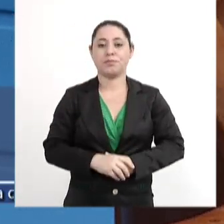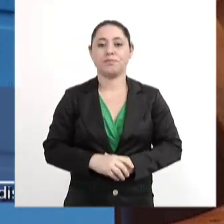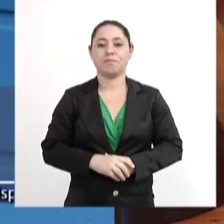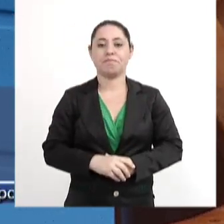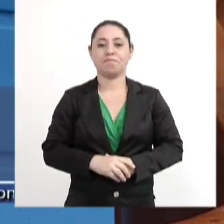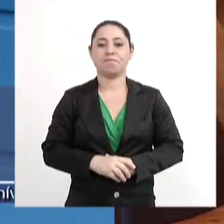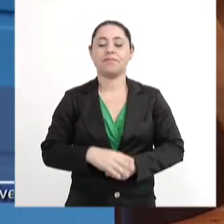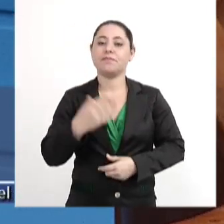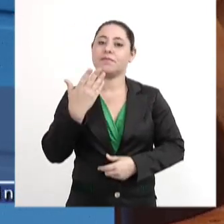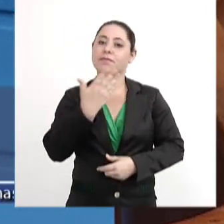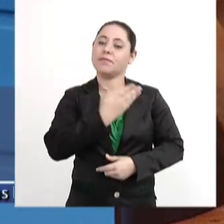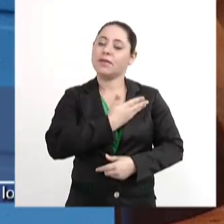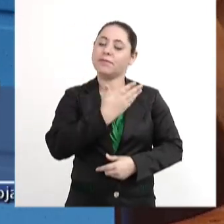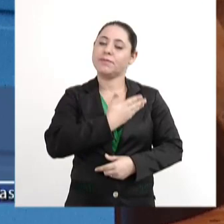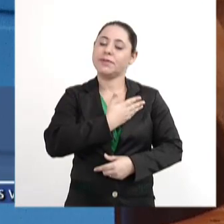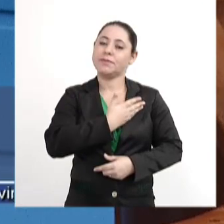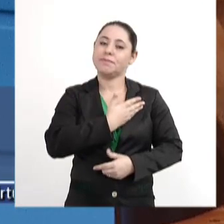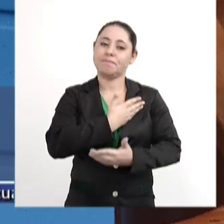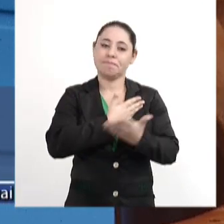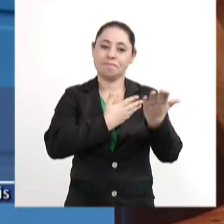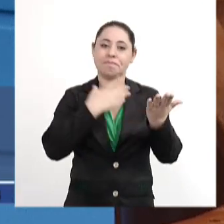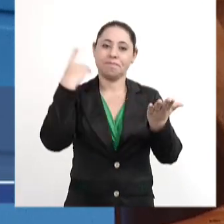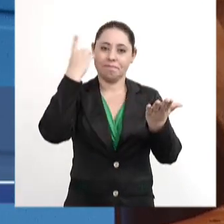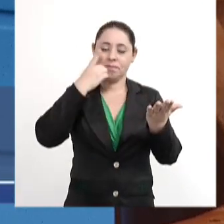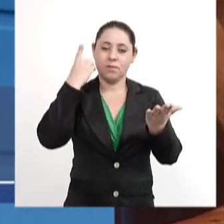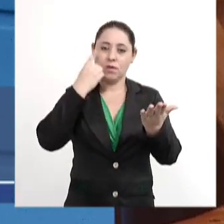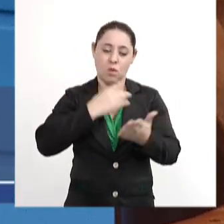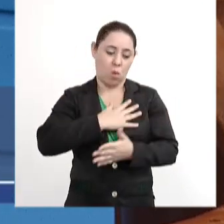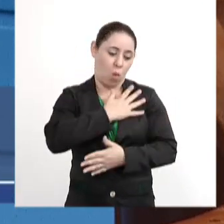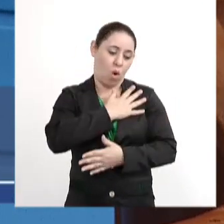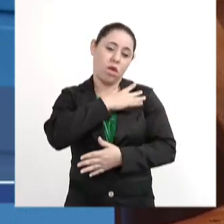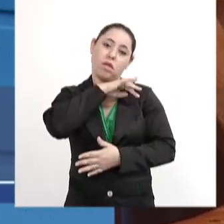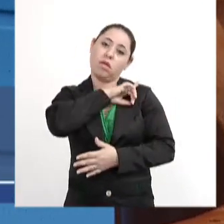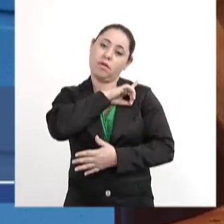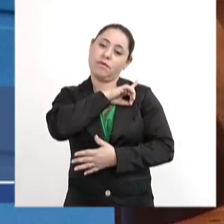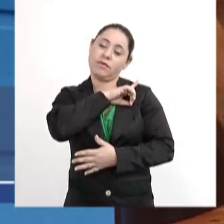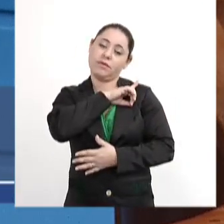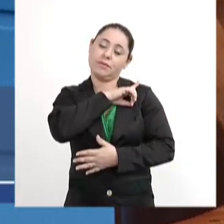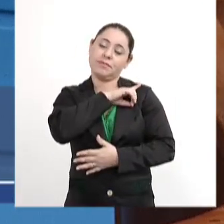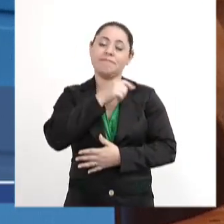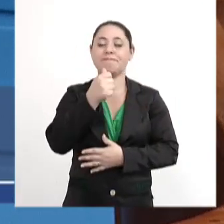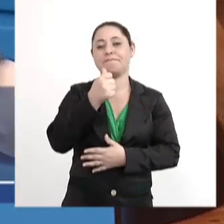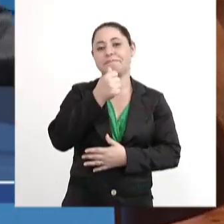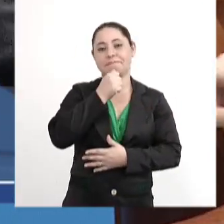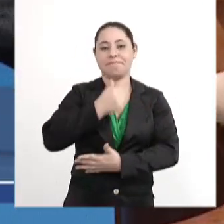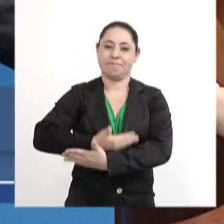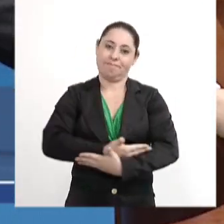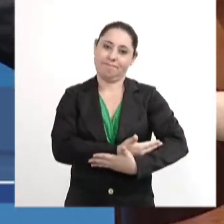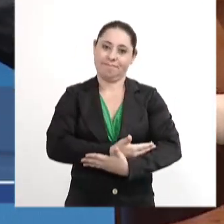Colegas parlamentares, deputado Coronel Davi, deputado Neno Razuki,